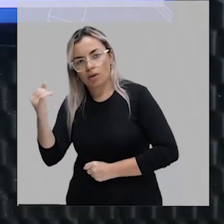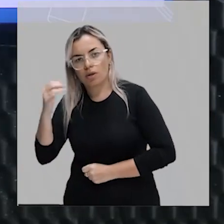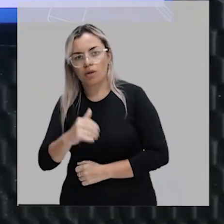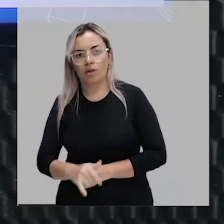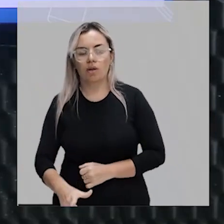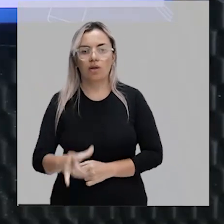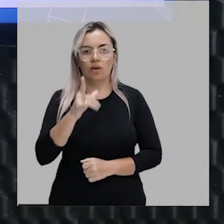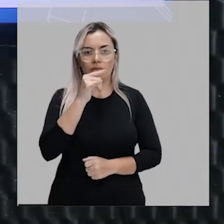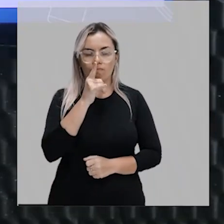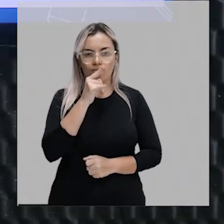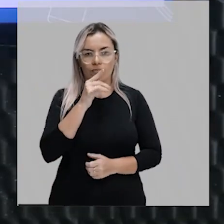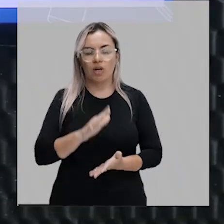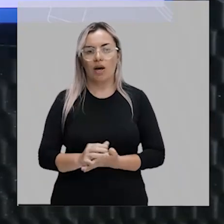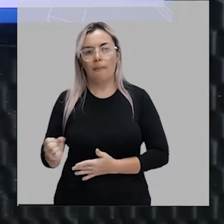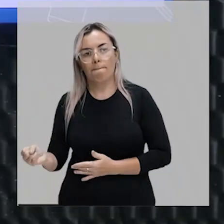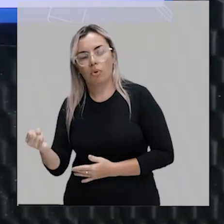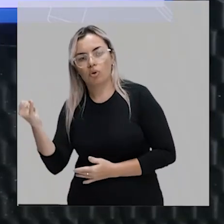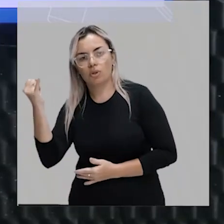é significativo.